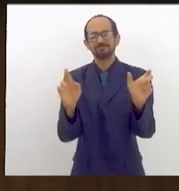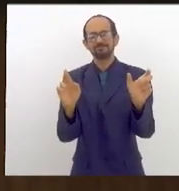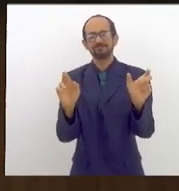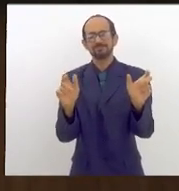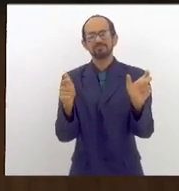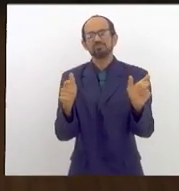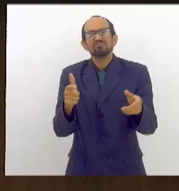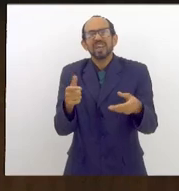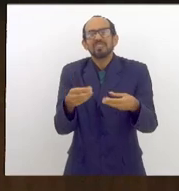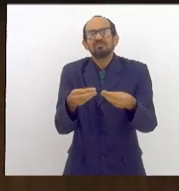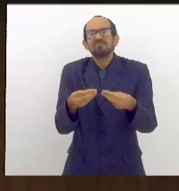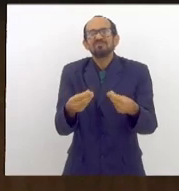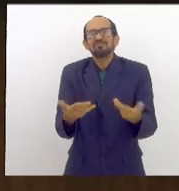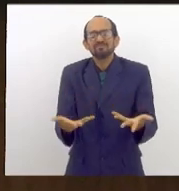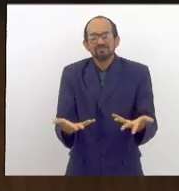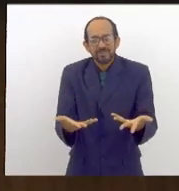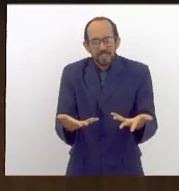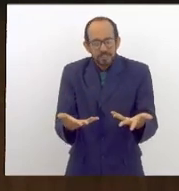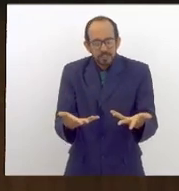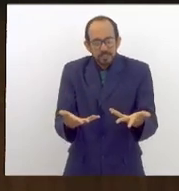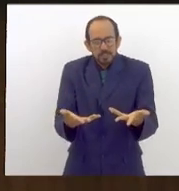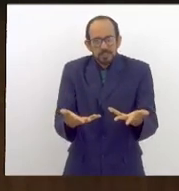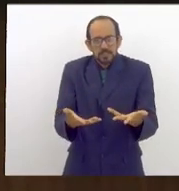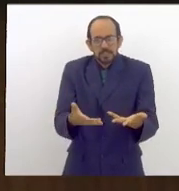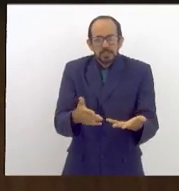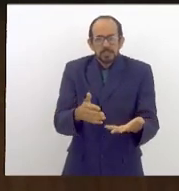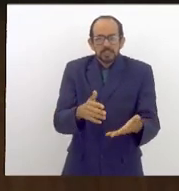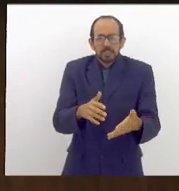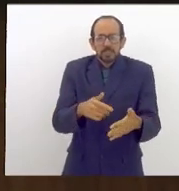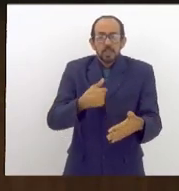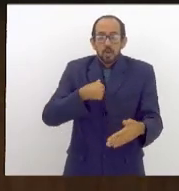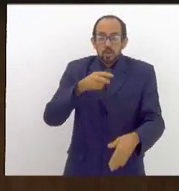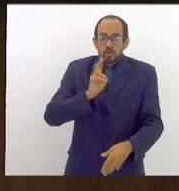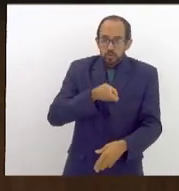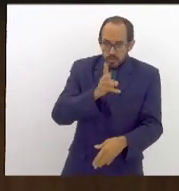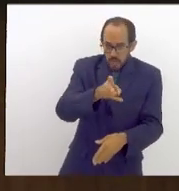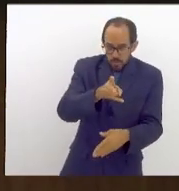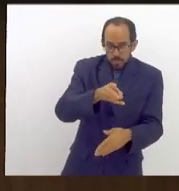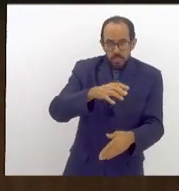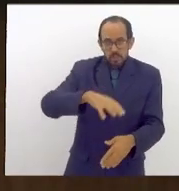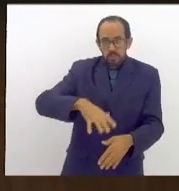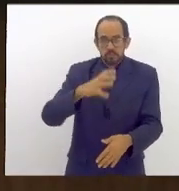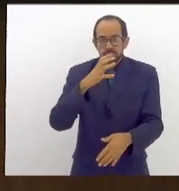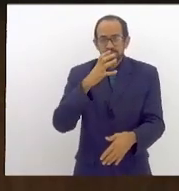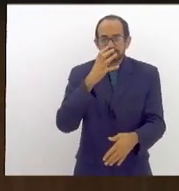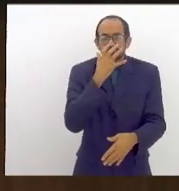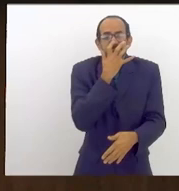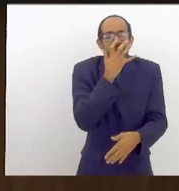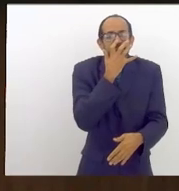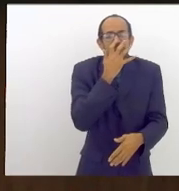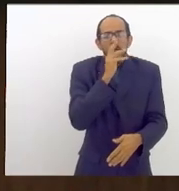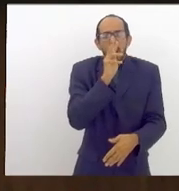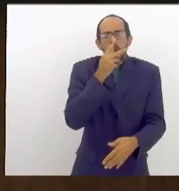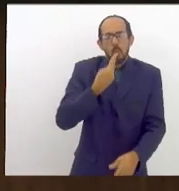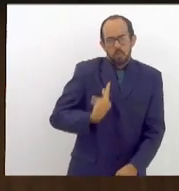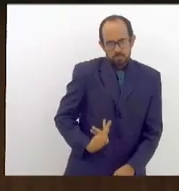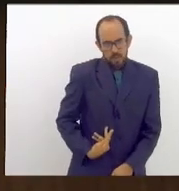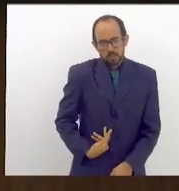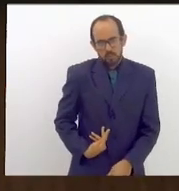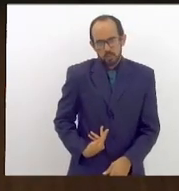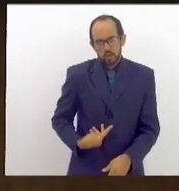a humanização Presidente no meu mandato na minha conduta sou uma pessoa de caráter sou uma pessoa de família